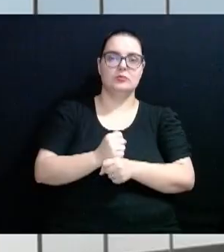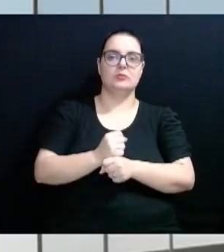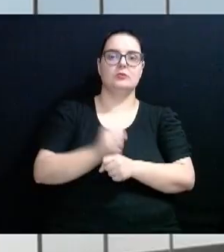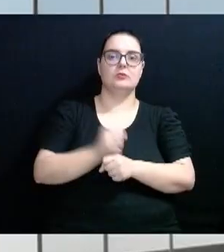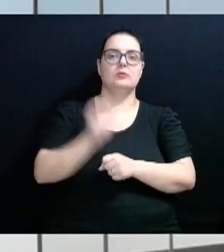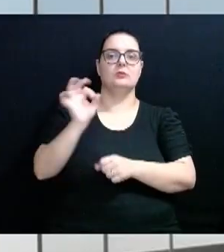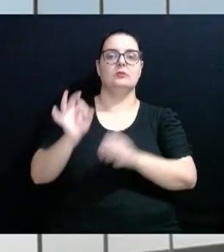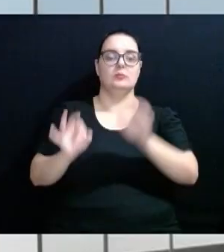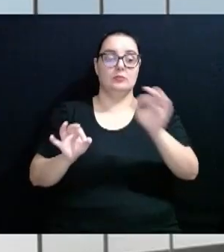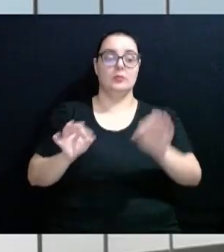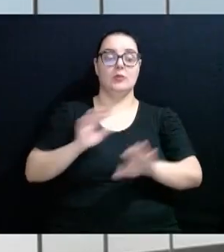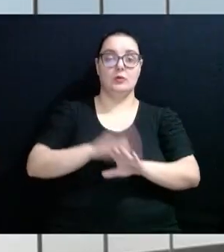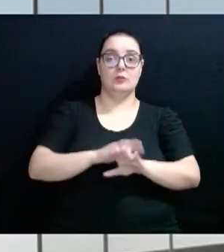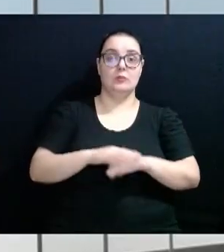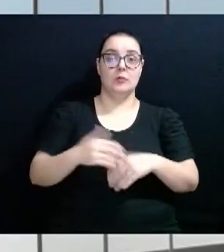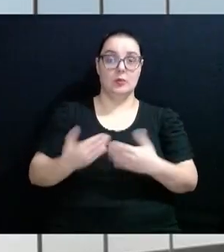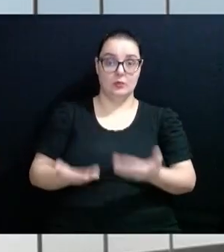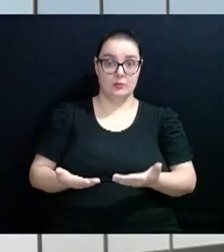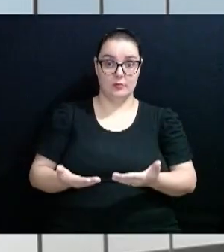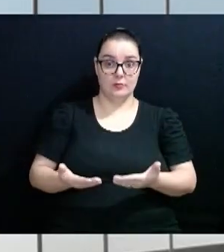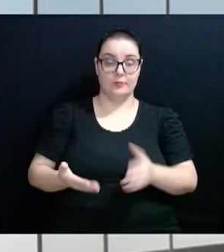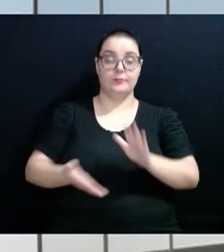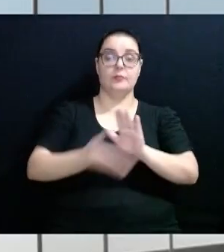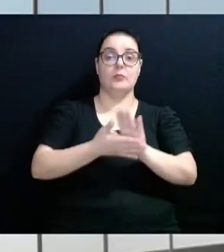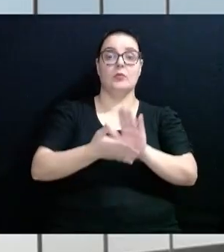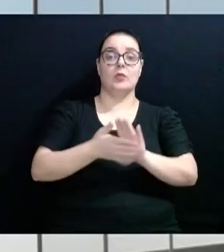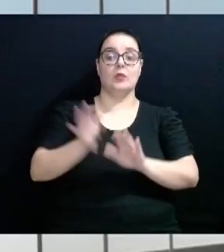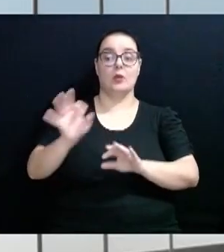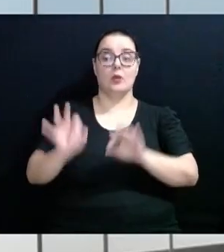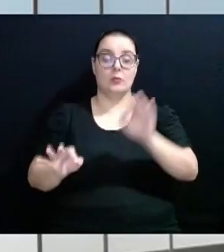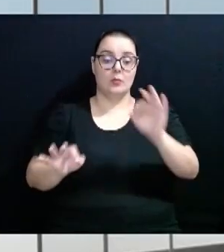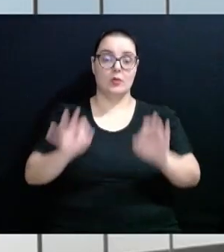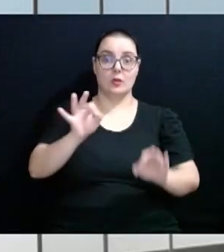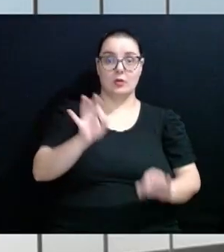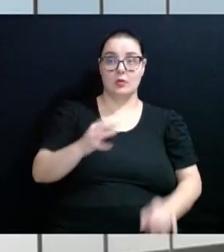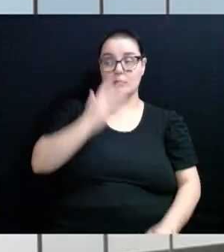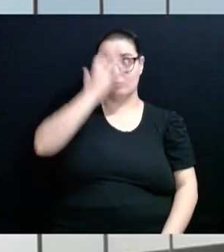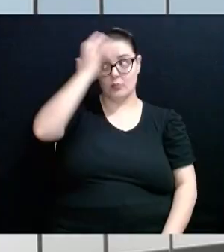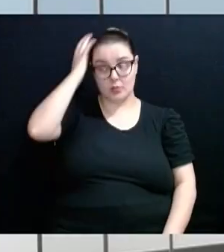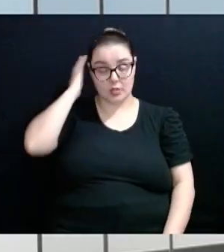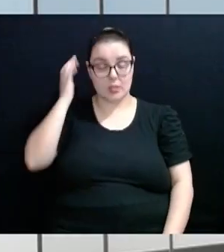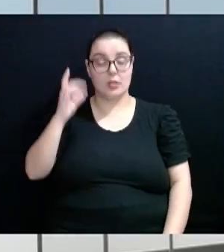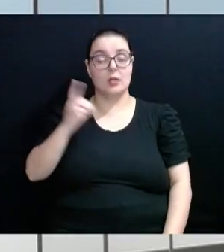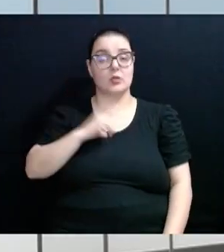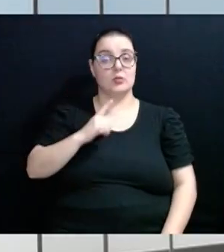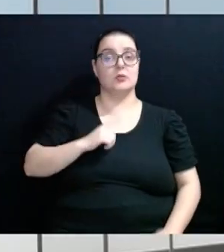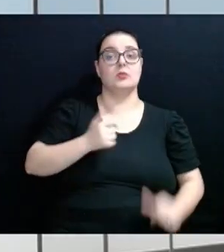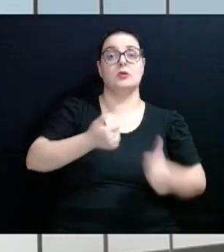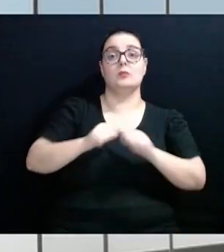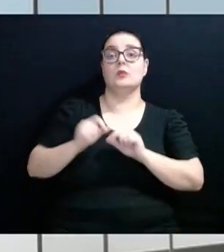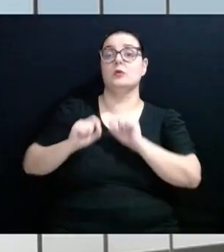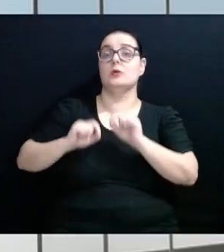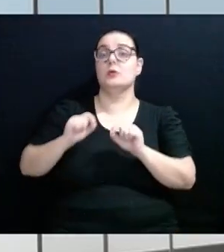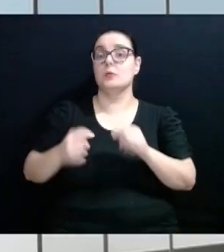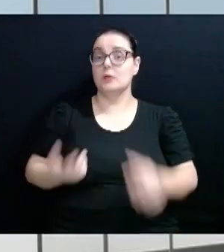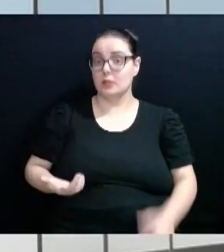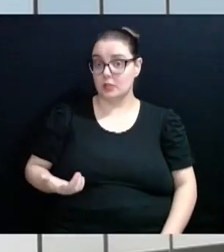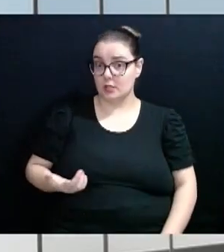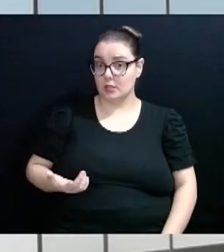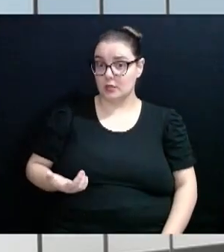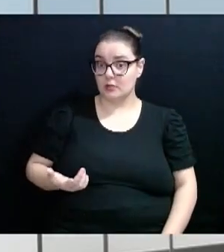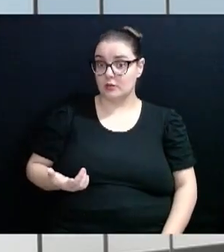medidas. E na proposição de medidas, Carla, eu tenho que avaliar o quê? Eu tenho que avaliar como